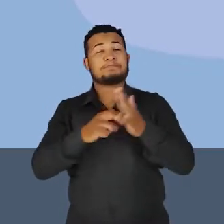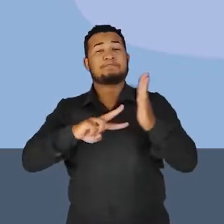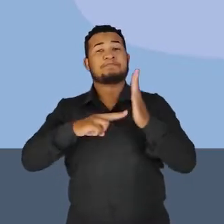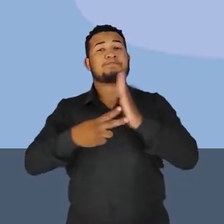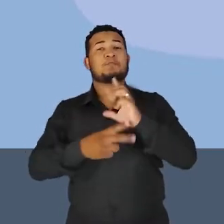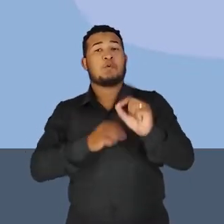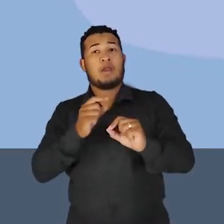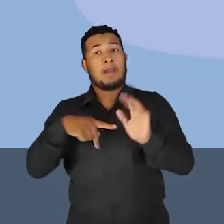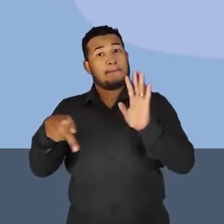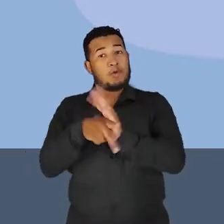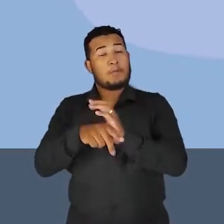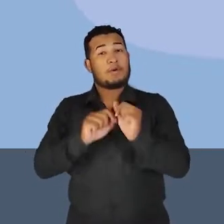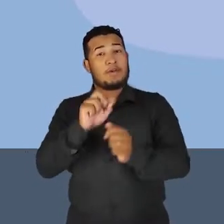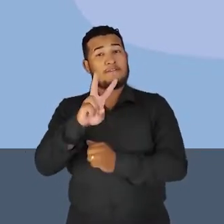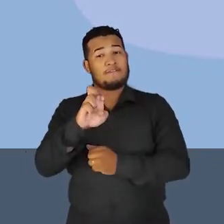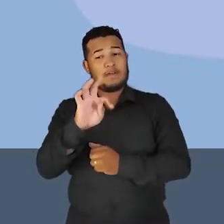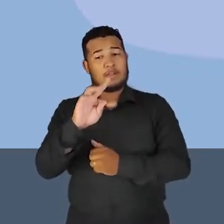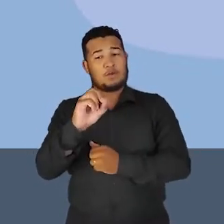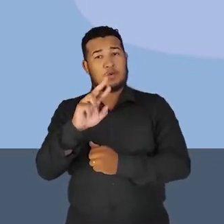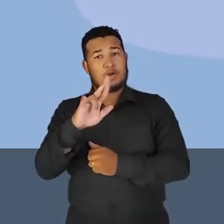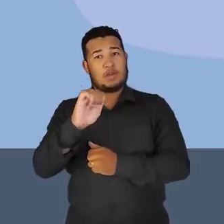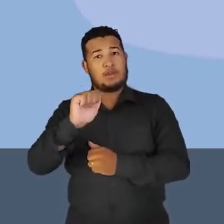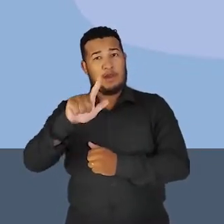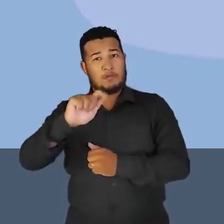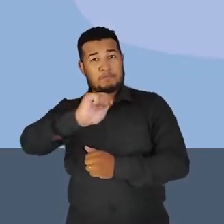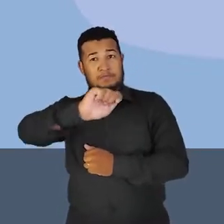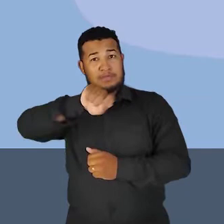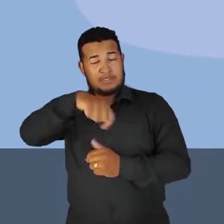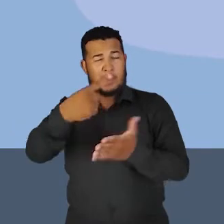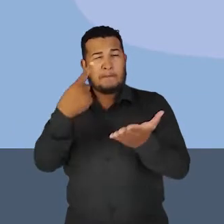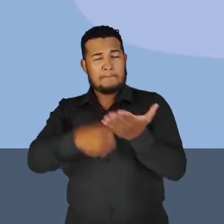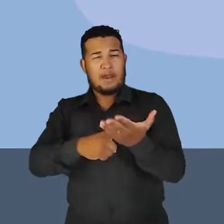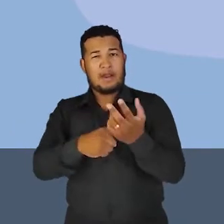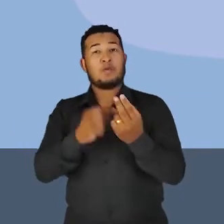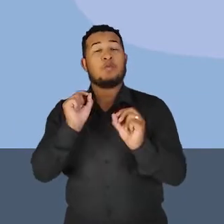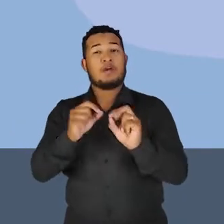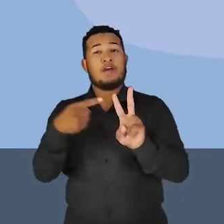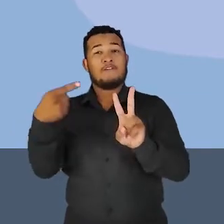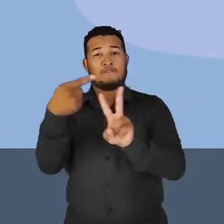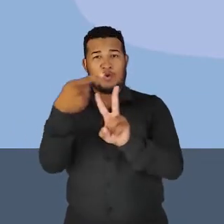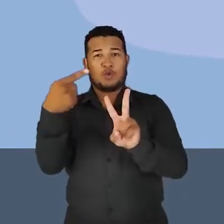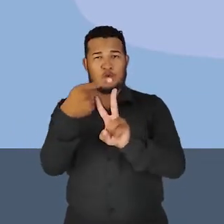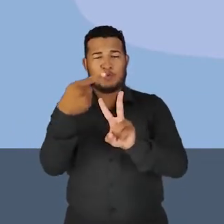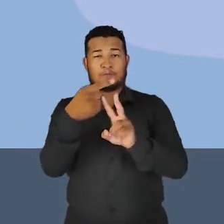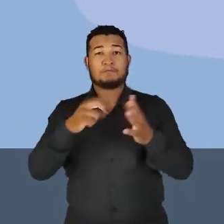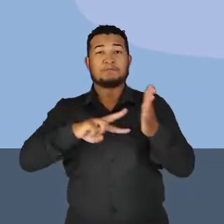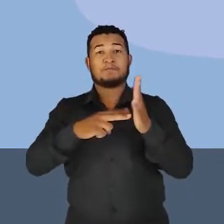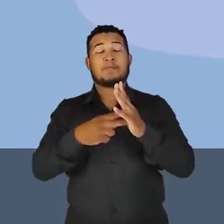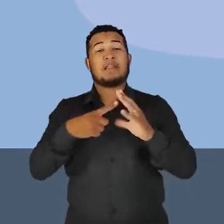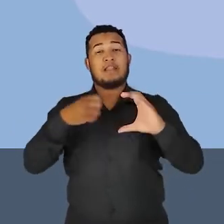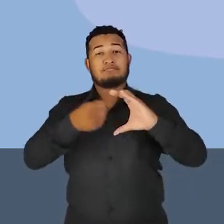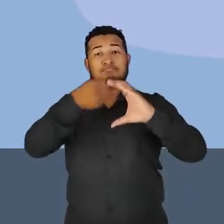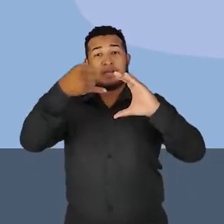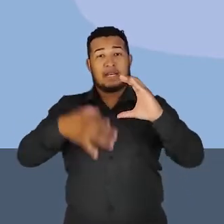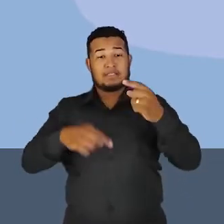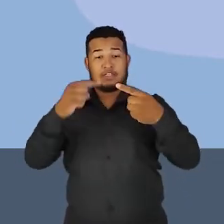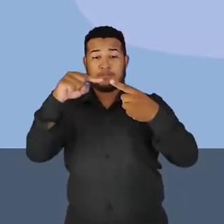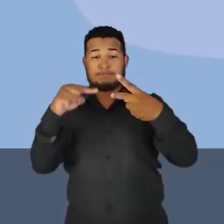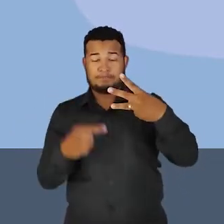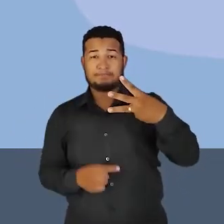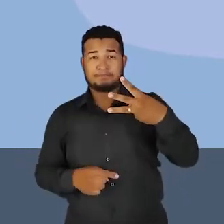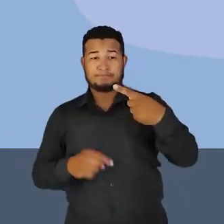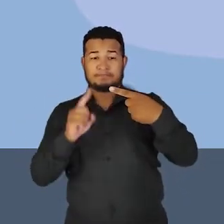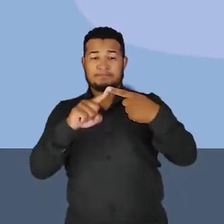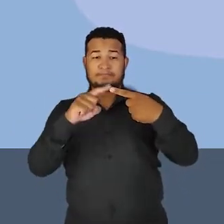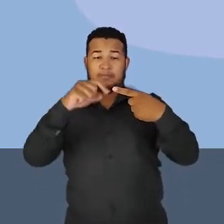uma grandeza vetorial. E por ser uma grandeza vetorial, ela tem três características básicas. Ela tem